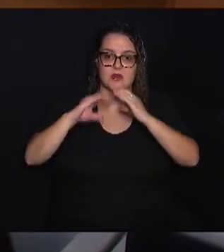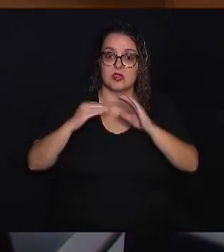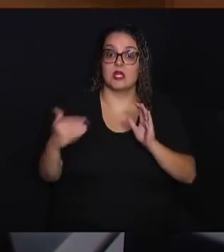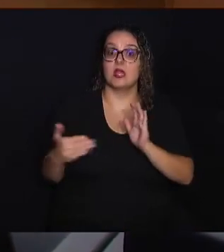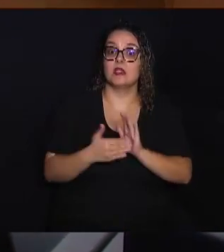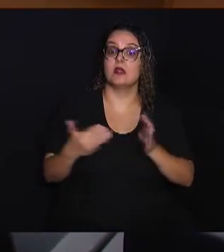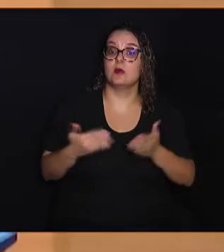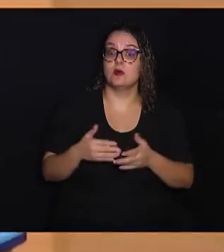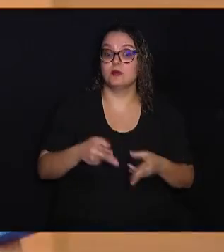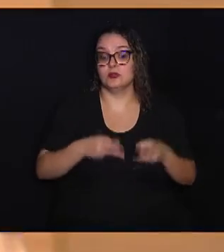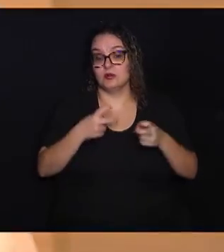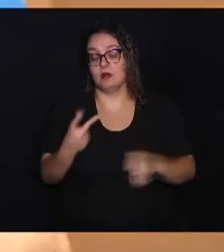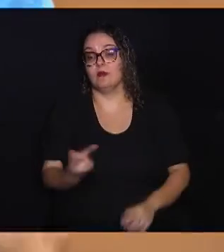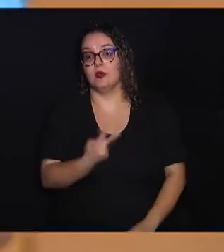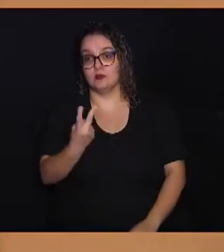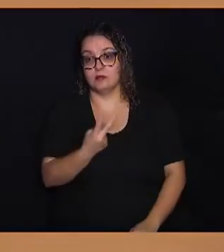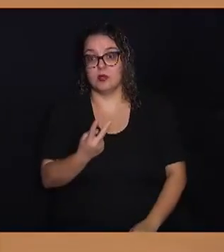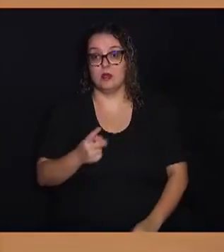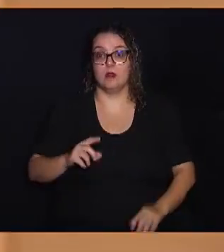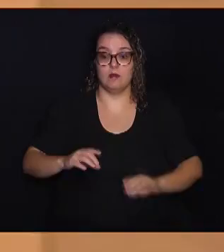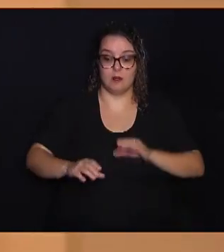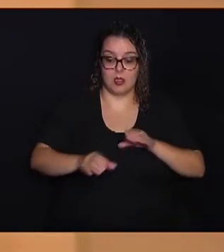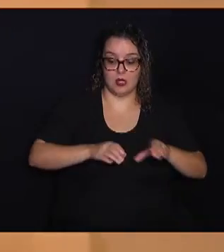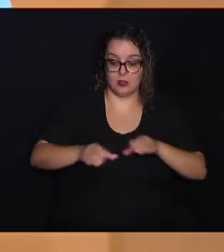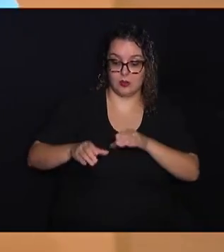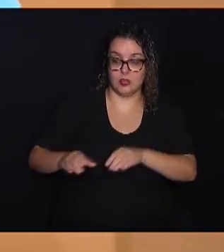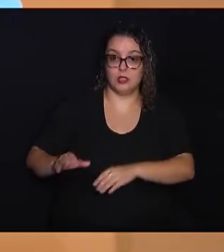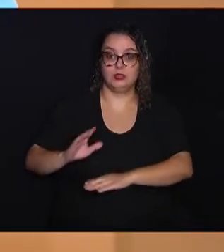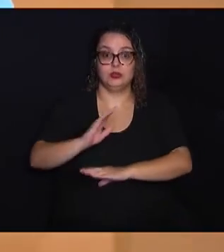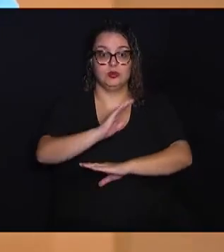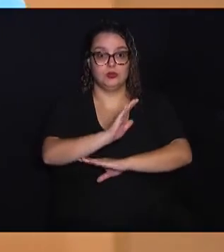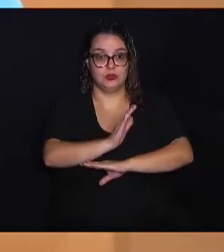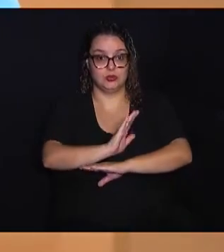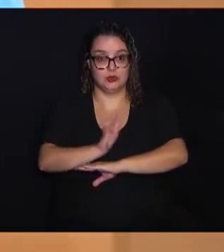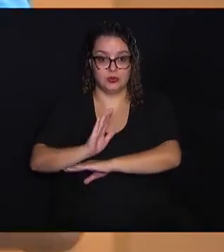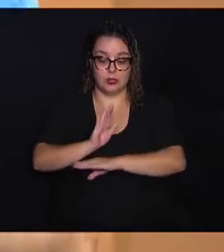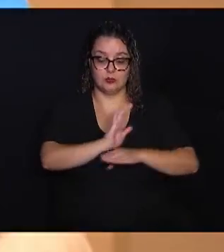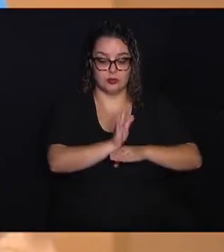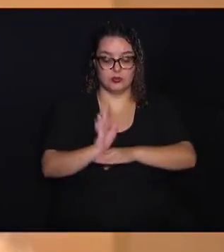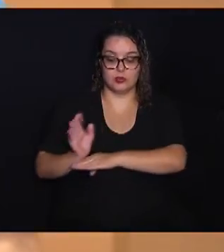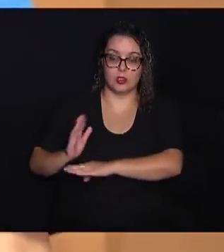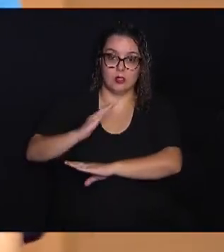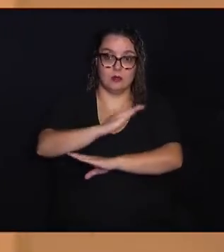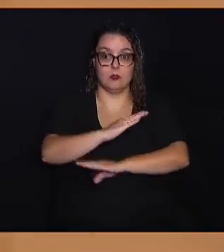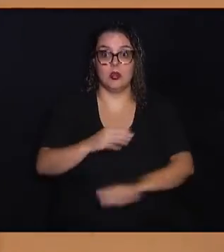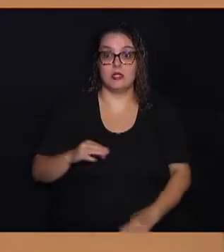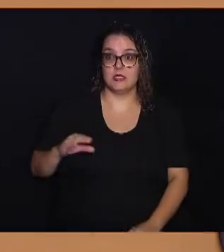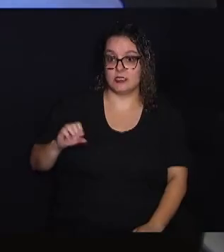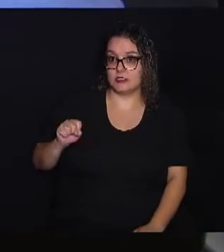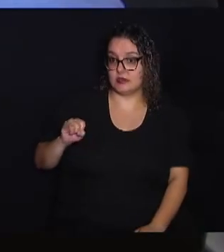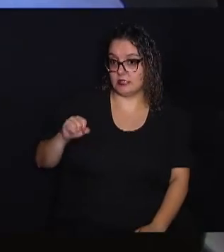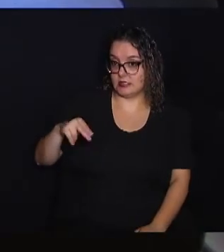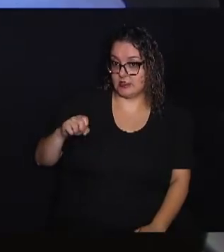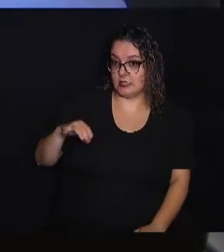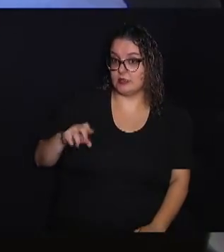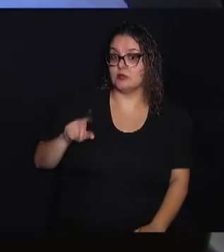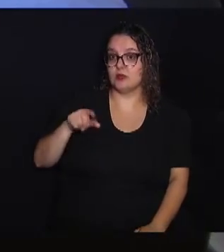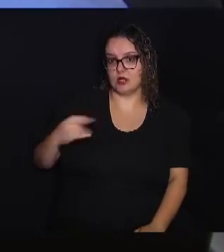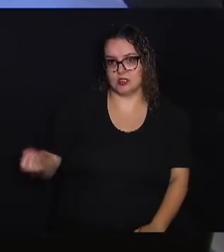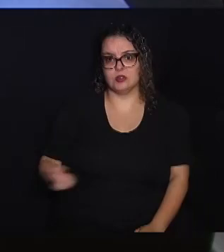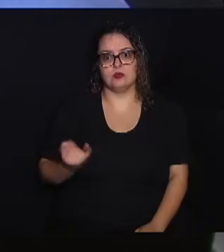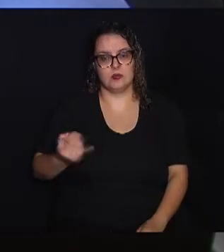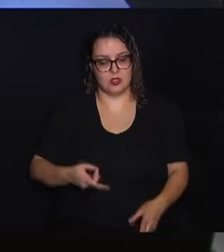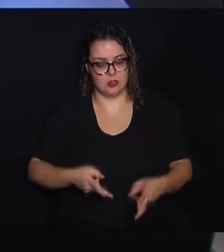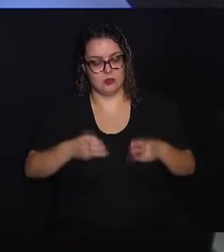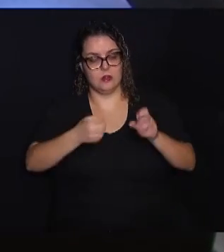são reconhecidas. Para o coordenador do Cine Câmara, Sinésio, mediador do debate, é de extrema importância reconhecer